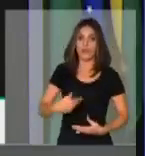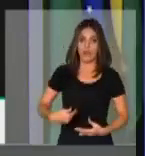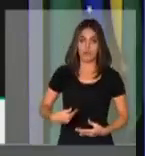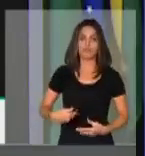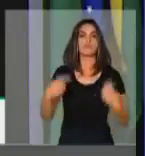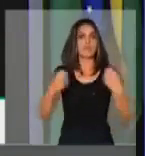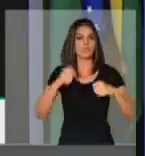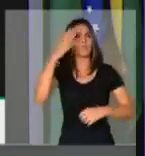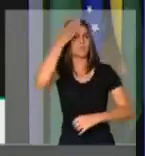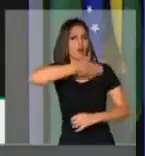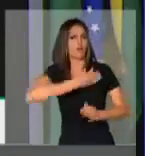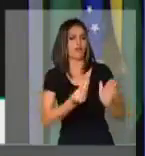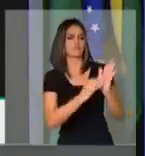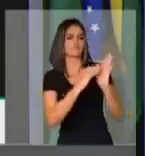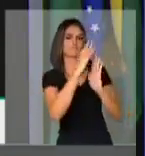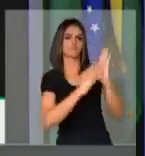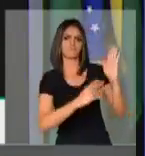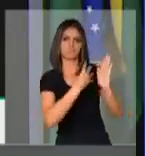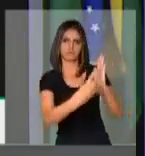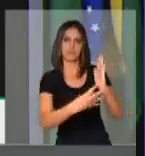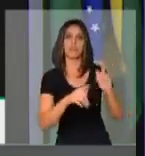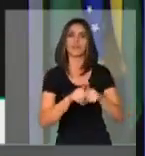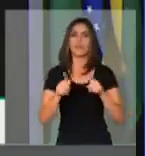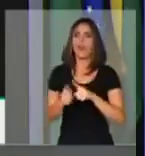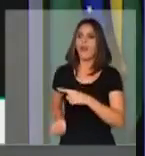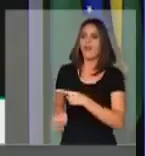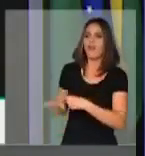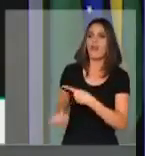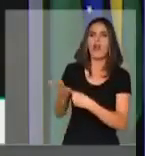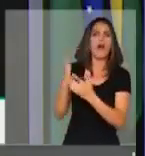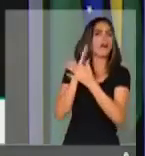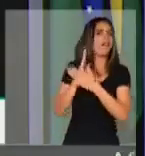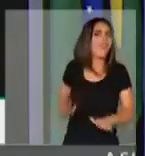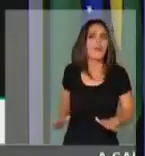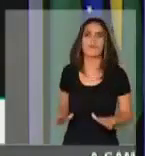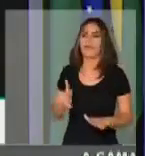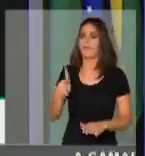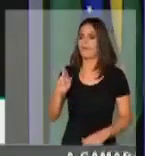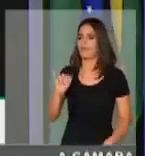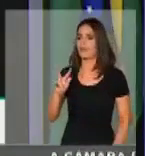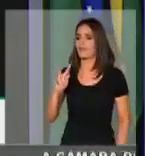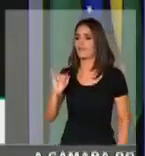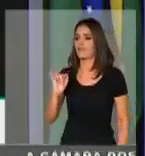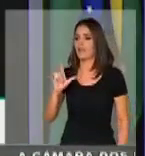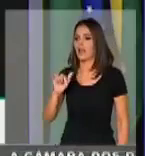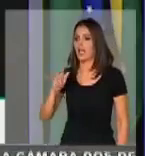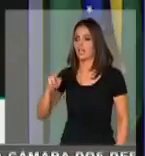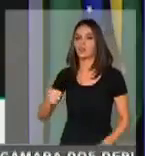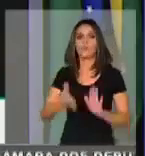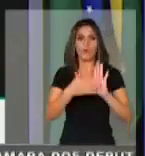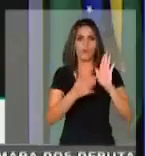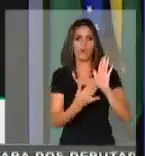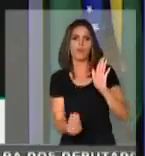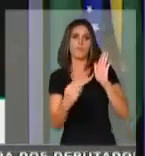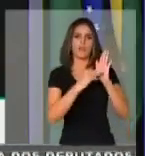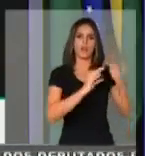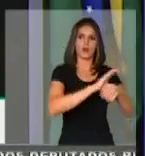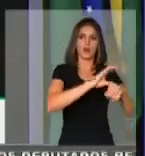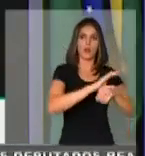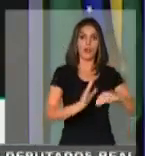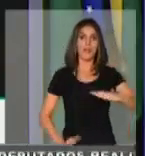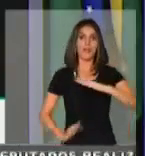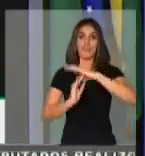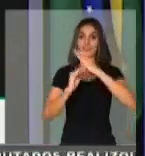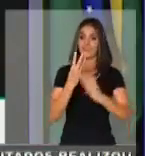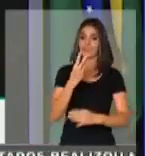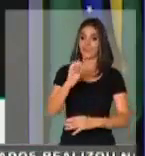Em paralelo, mas também deste tema, o combate aos privilégios. Apresentei uma proposta de emenda à Constituição, que limita em